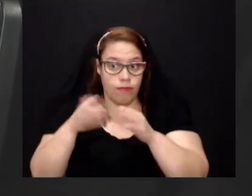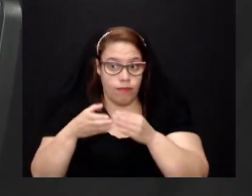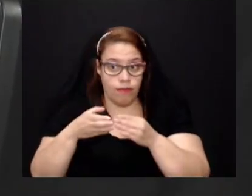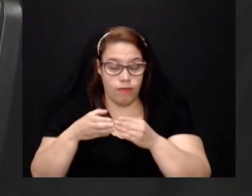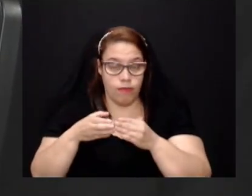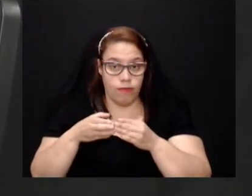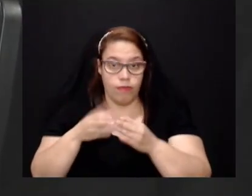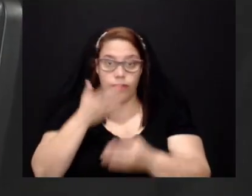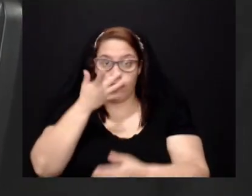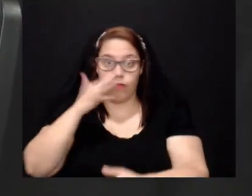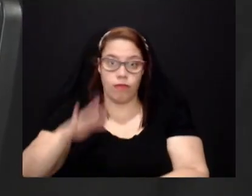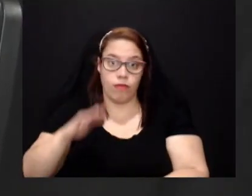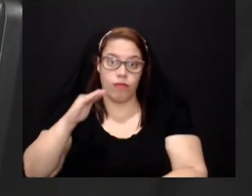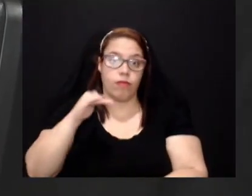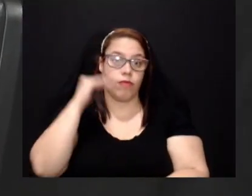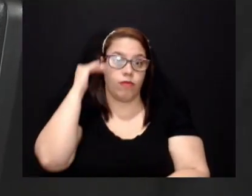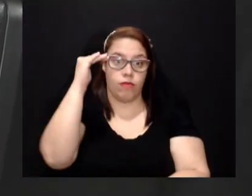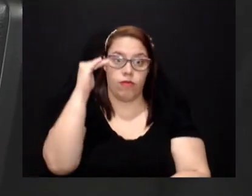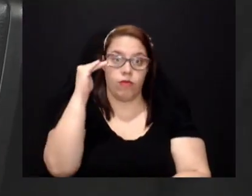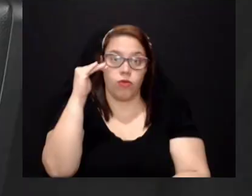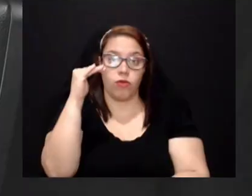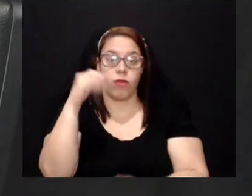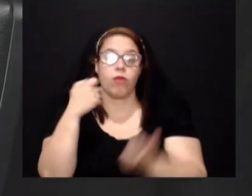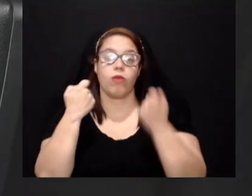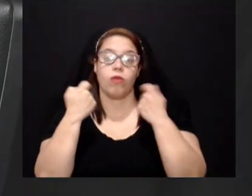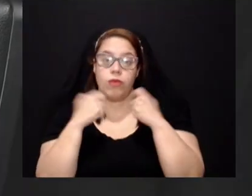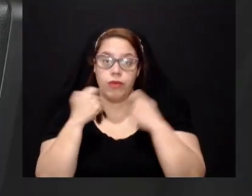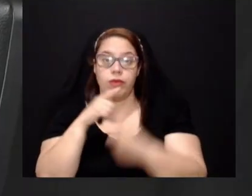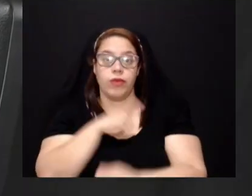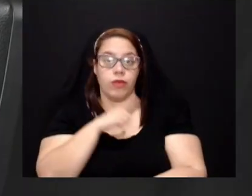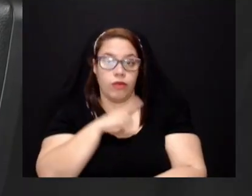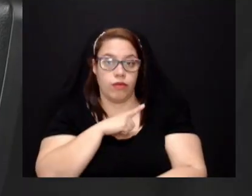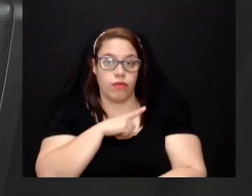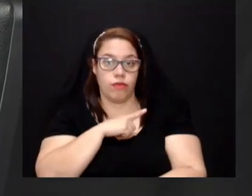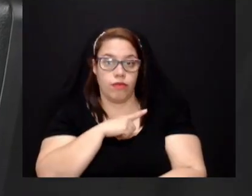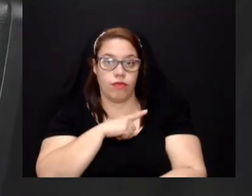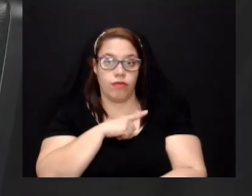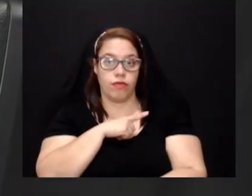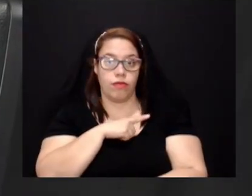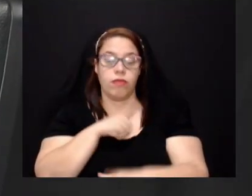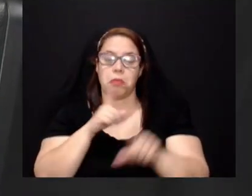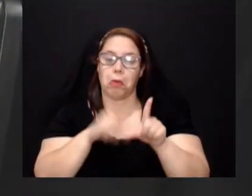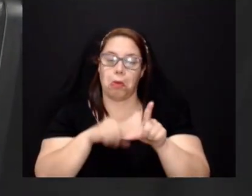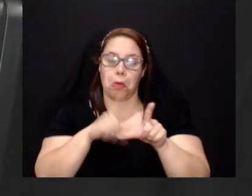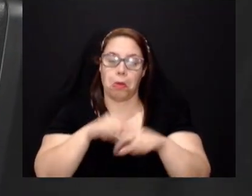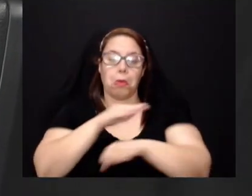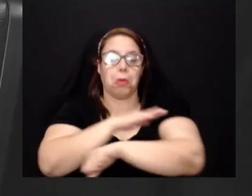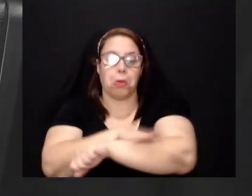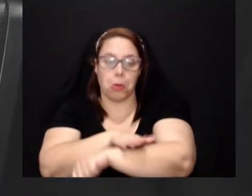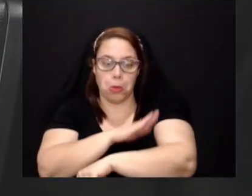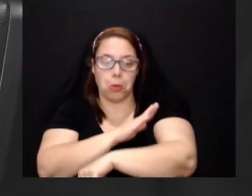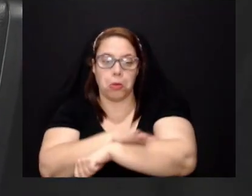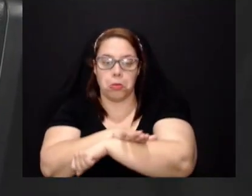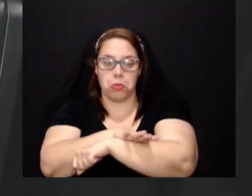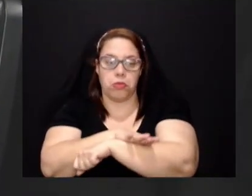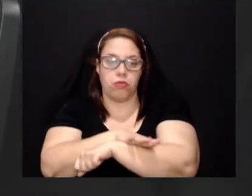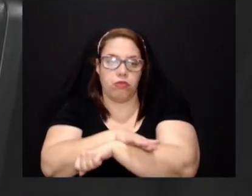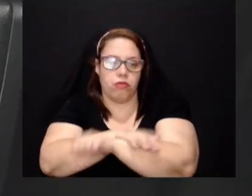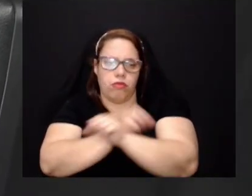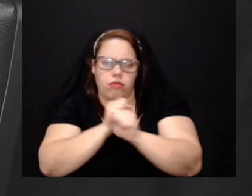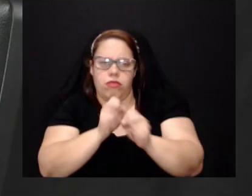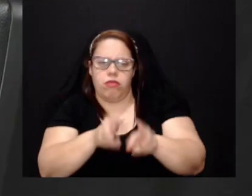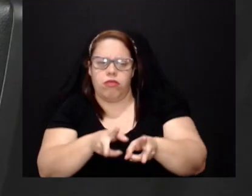e adultos, né? Eles precisam também ter esse letramento racial para poder enxergar